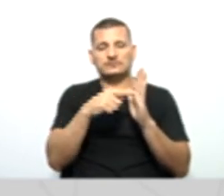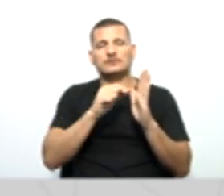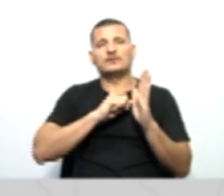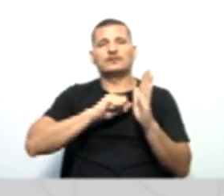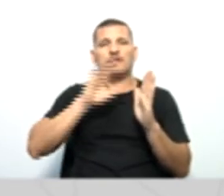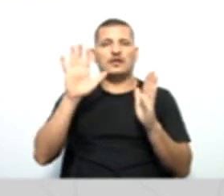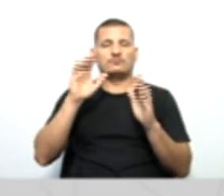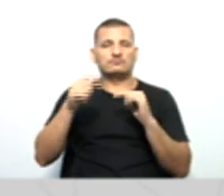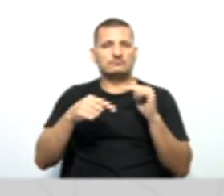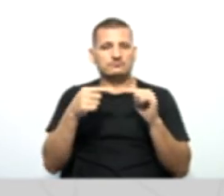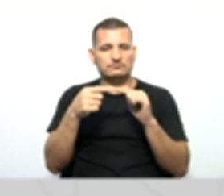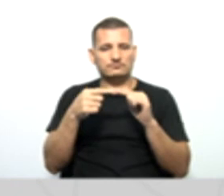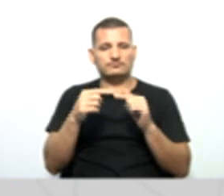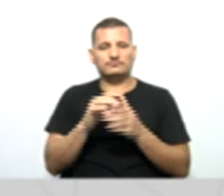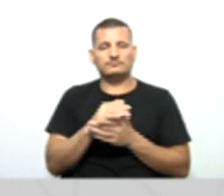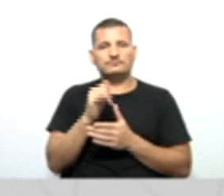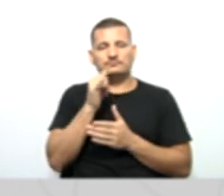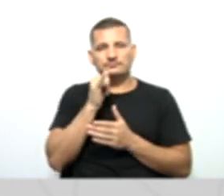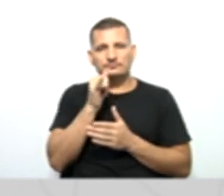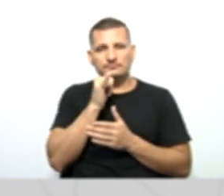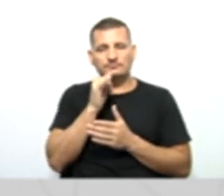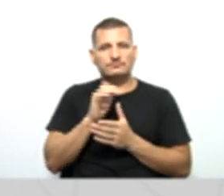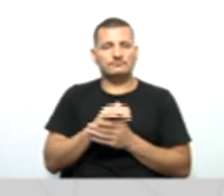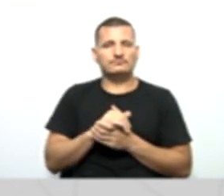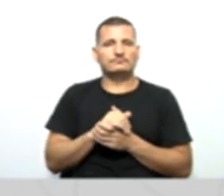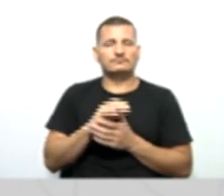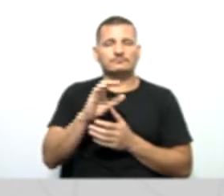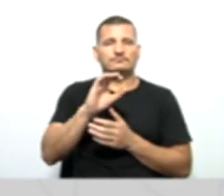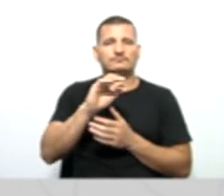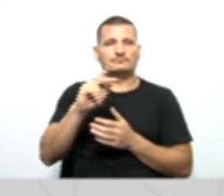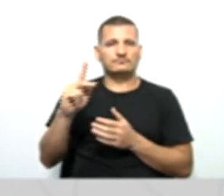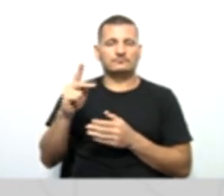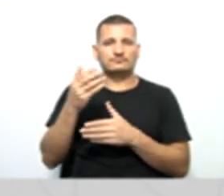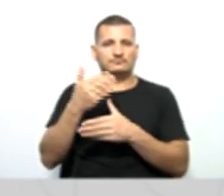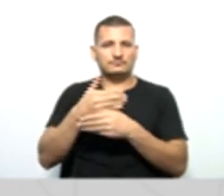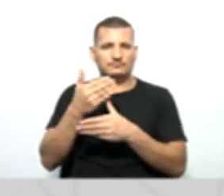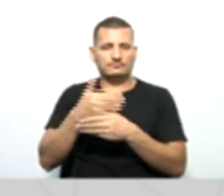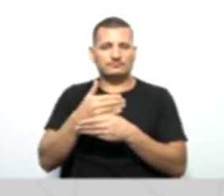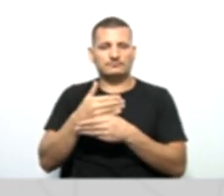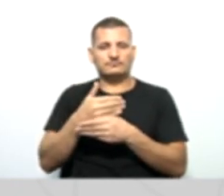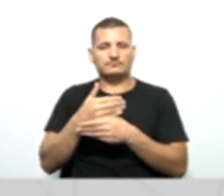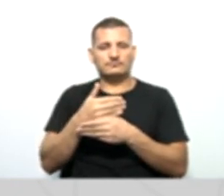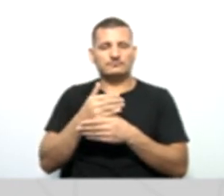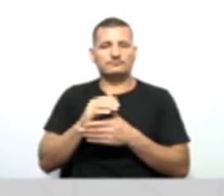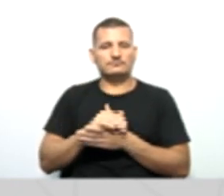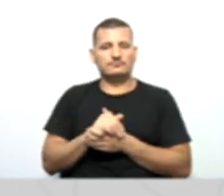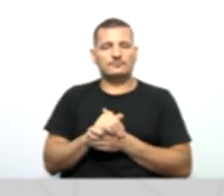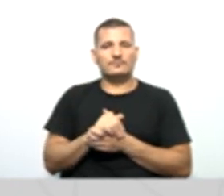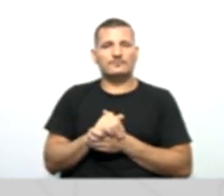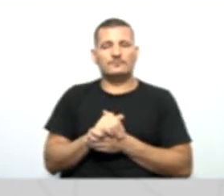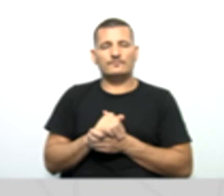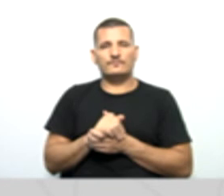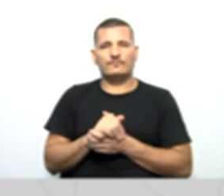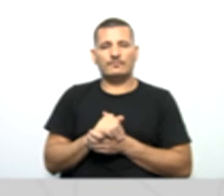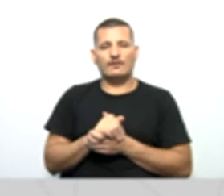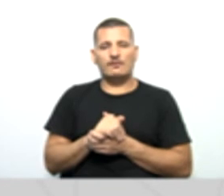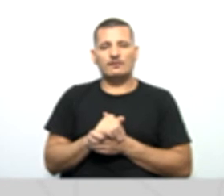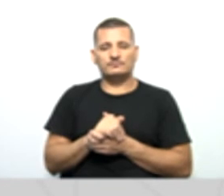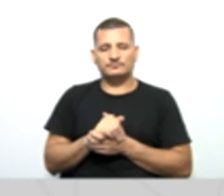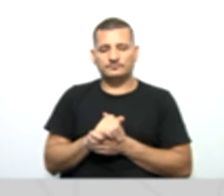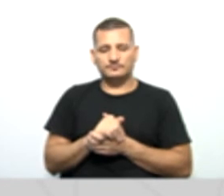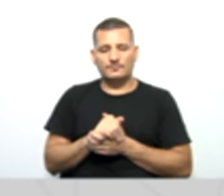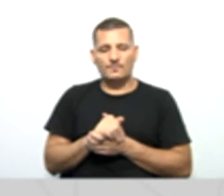Tá? Por exemplo, aquisição, a gente está falando de cooperativa de táxi, do ramo lá de transporte, se eu não me